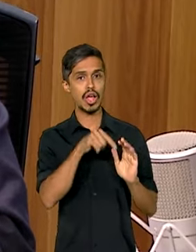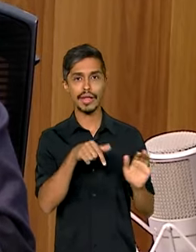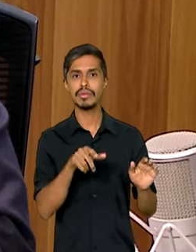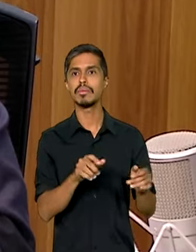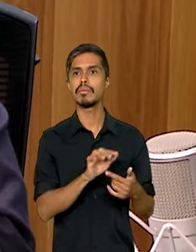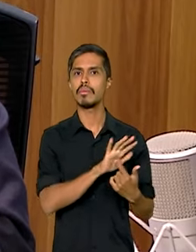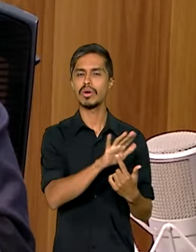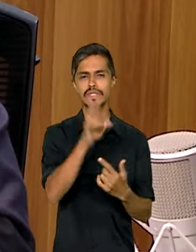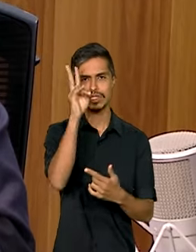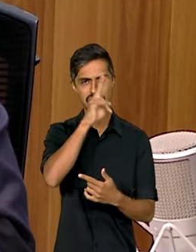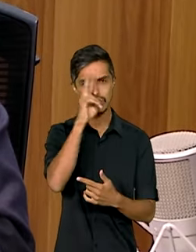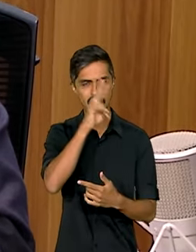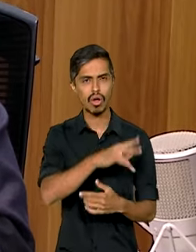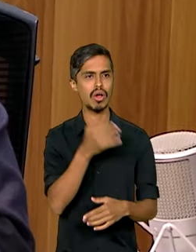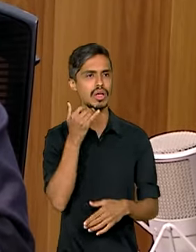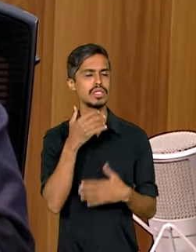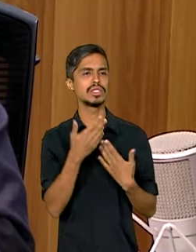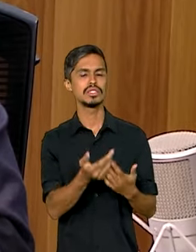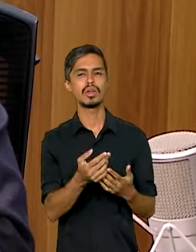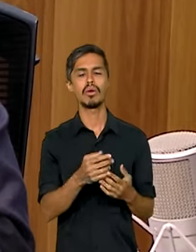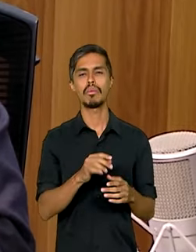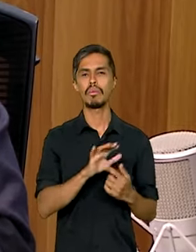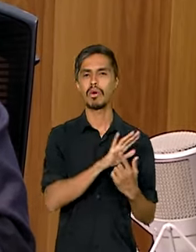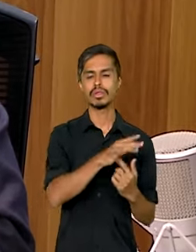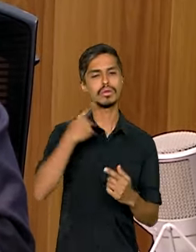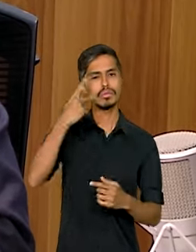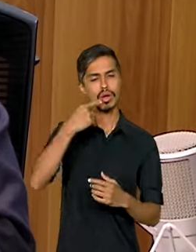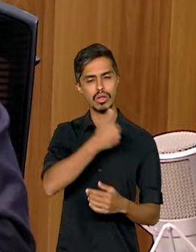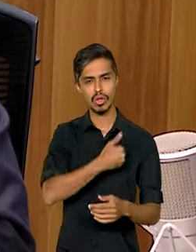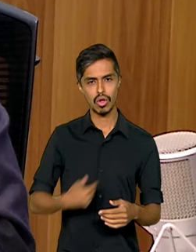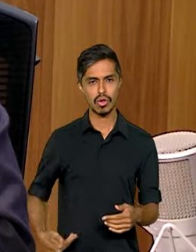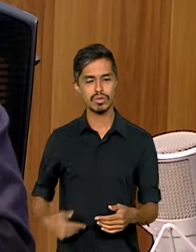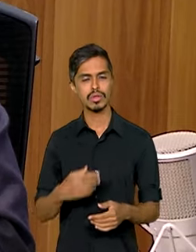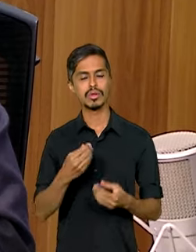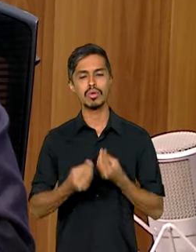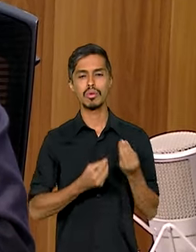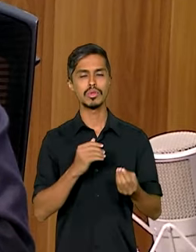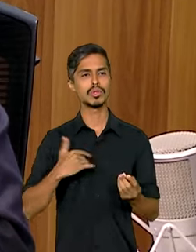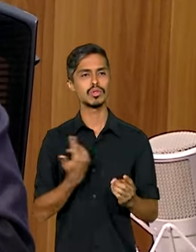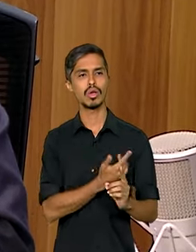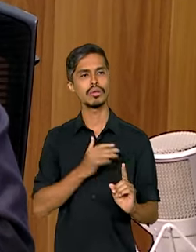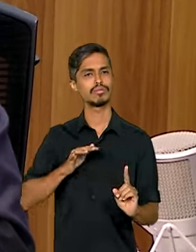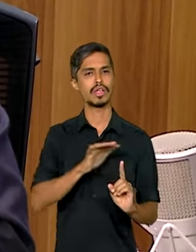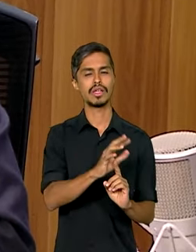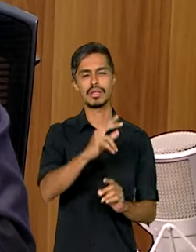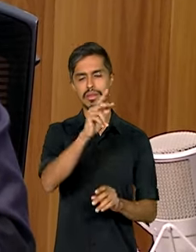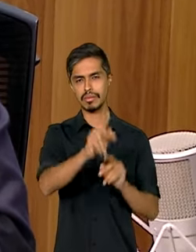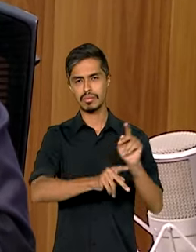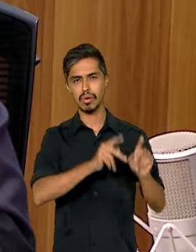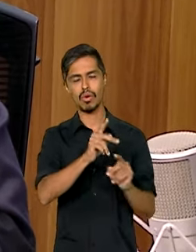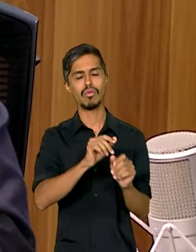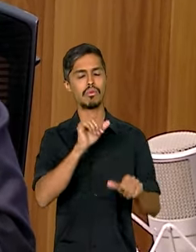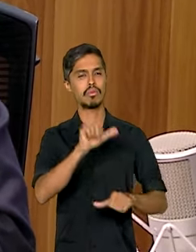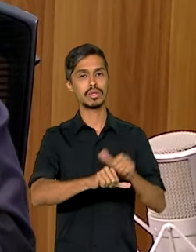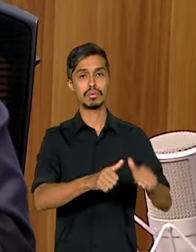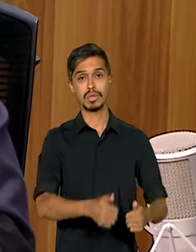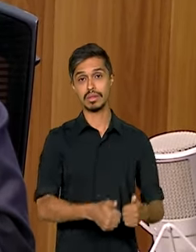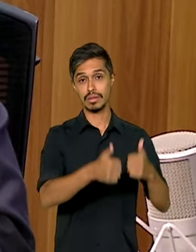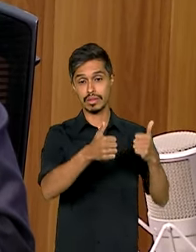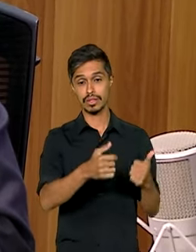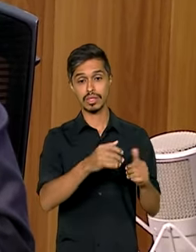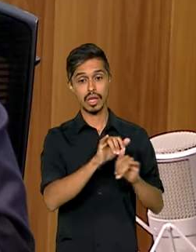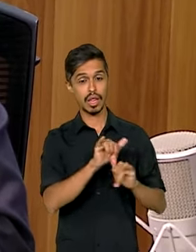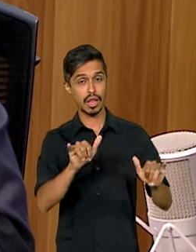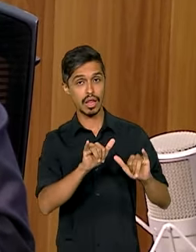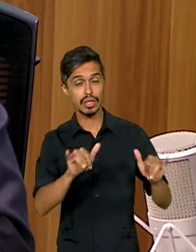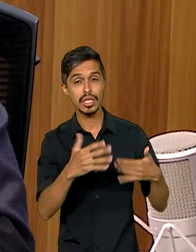mostra a partir de políticas públicas como a gente pode mudar a vida das pessoas mudar para melhor e com essa mensagem